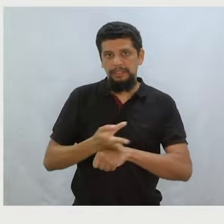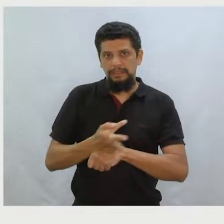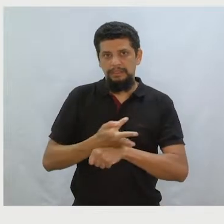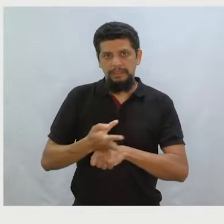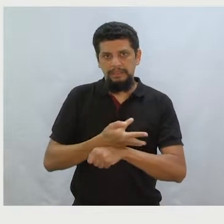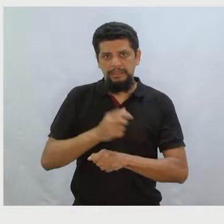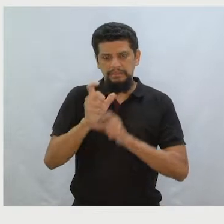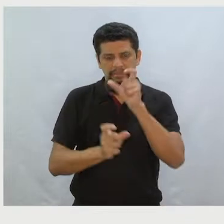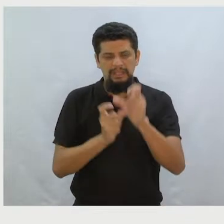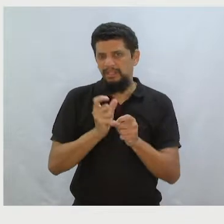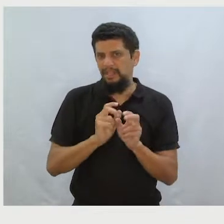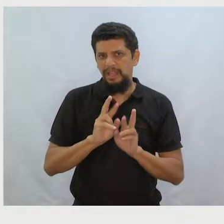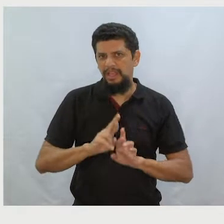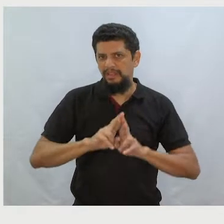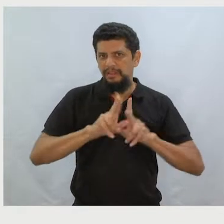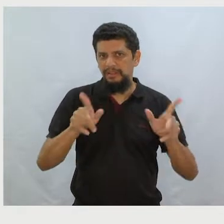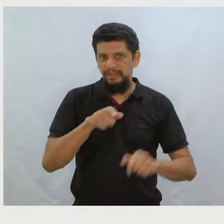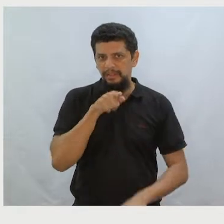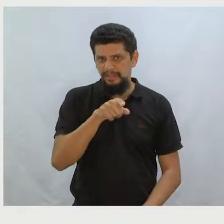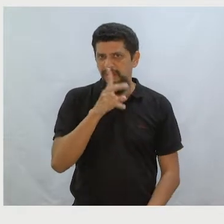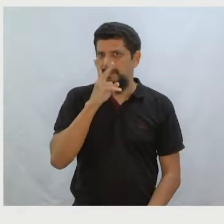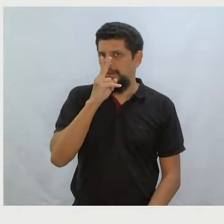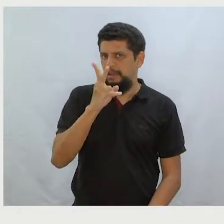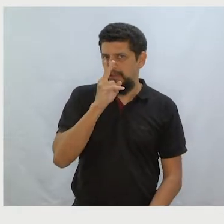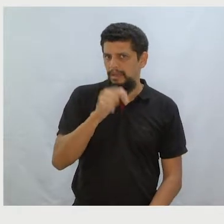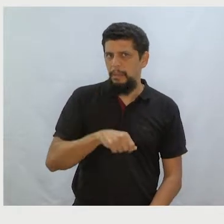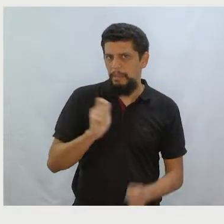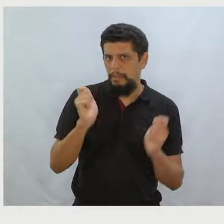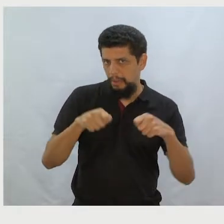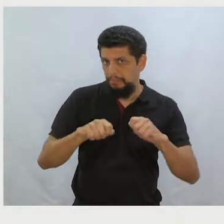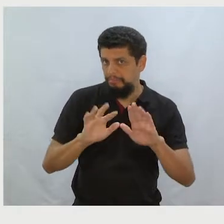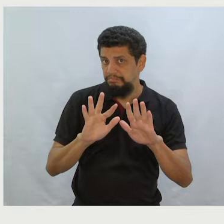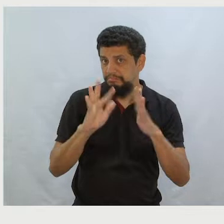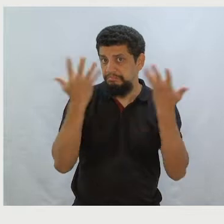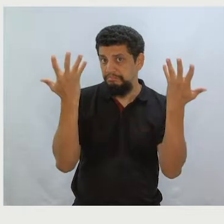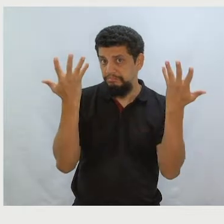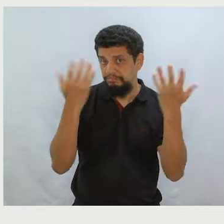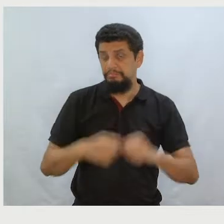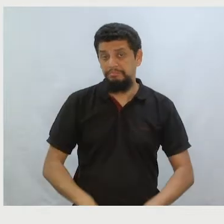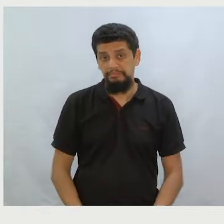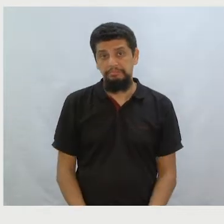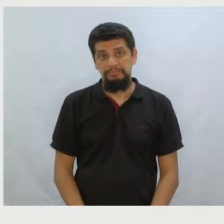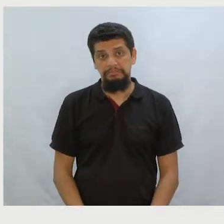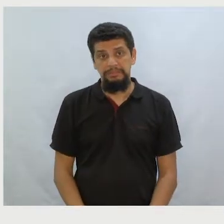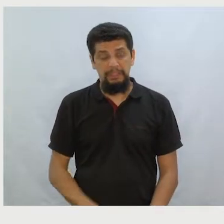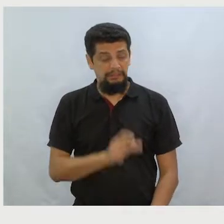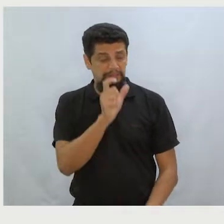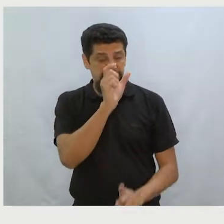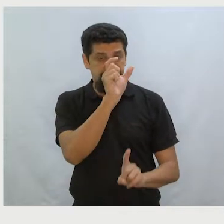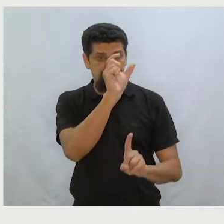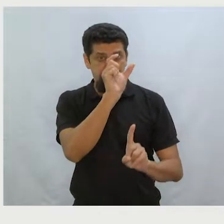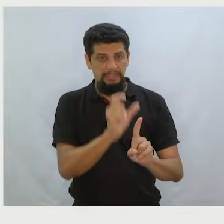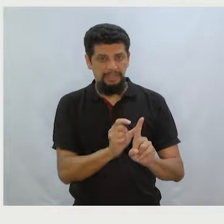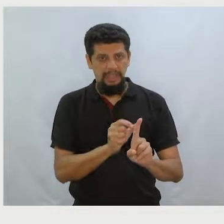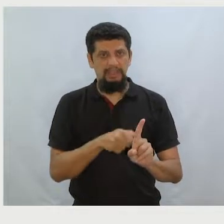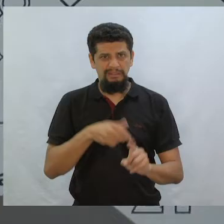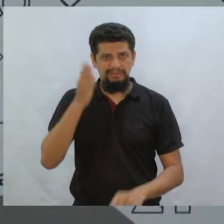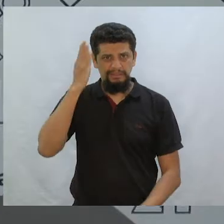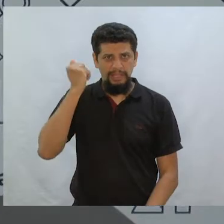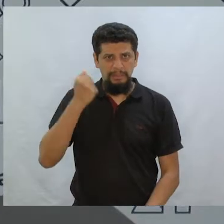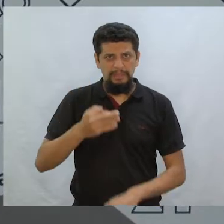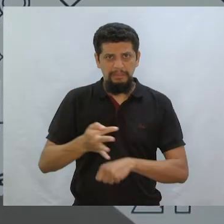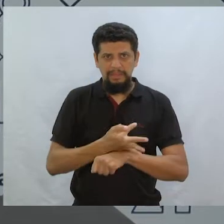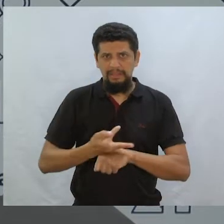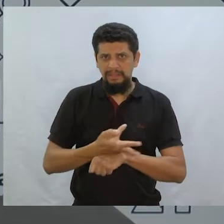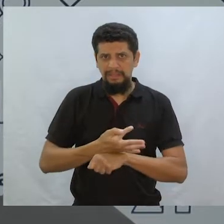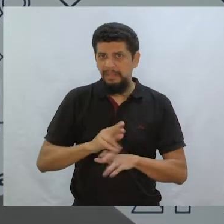férias de ninguém iam ser mais as mesmas você acha que isso pode acontecer nosso né o nosso personagem diz eu sabia que as